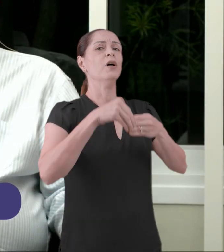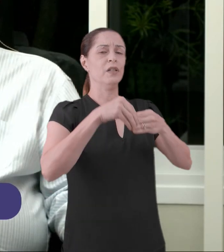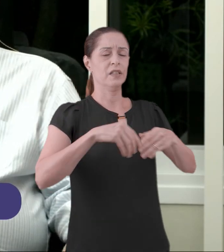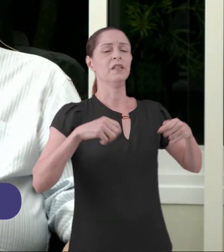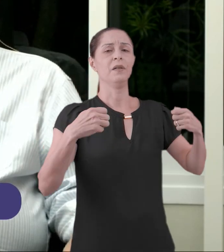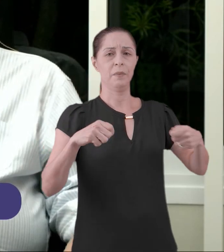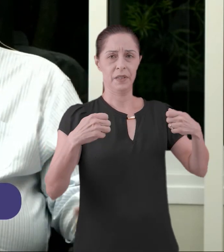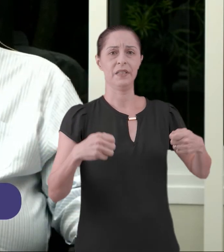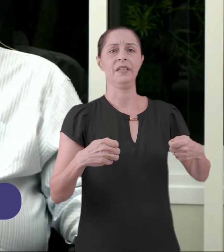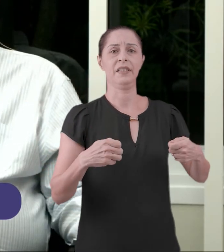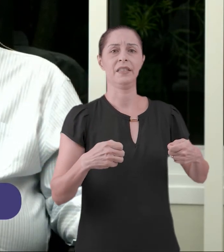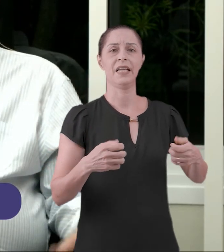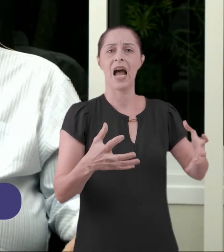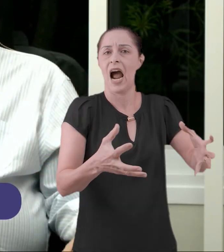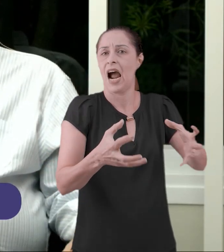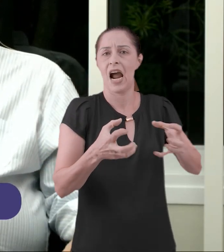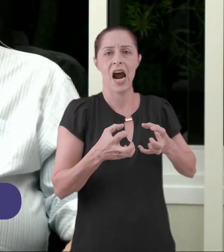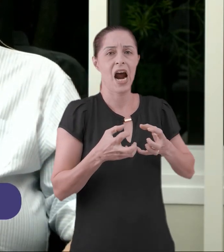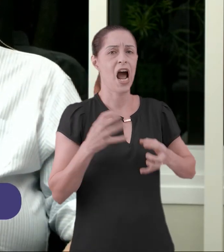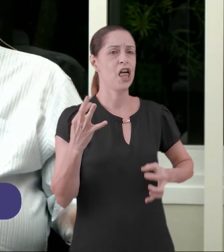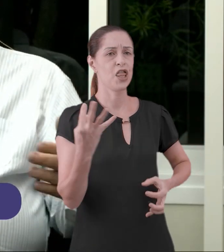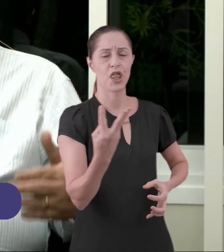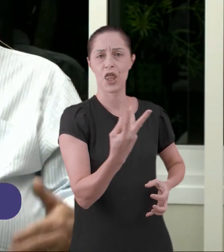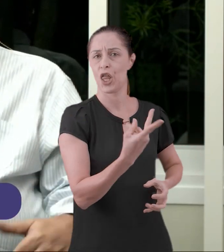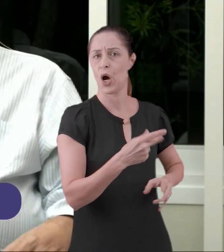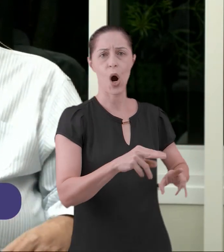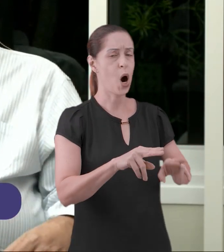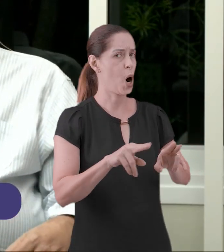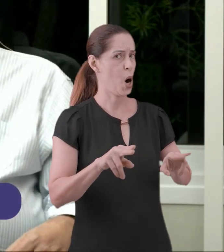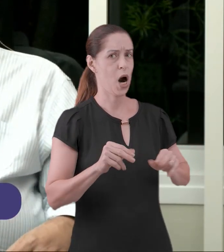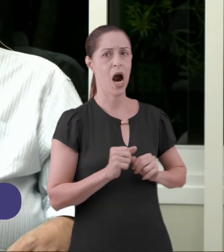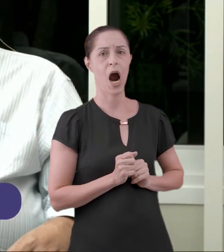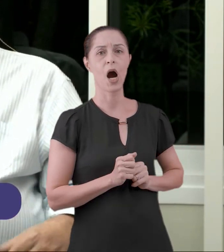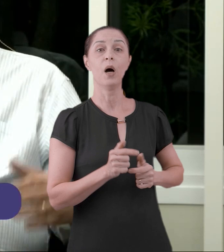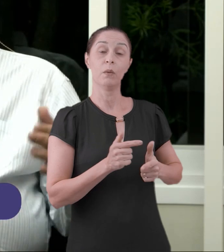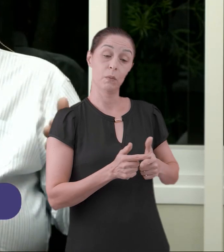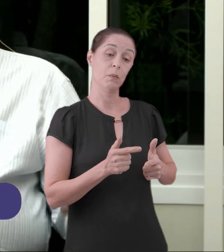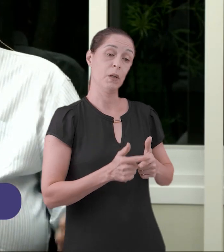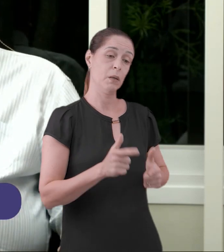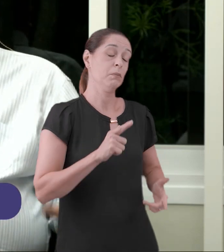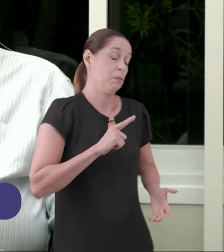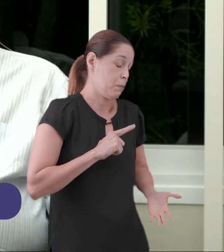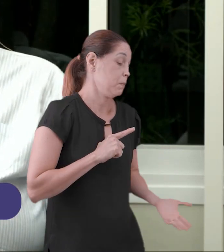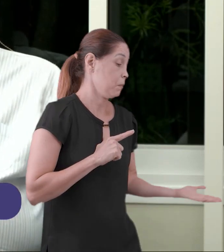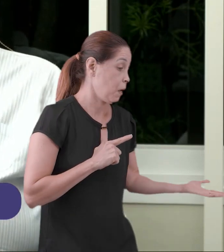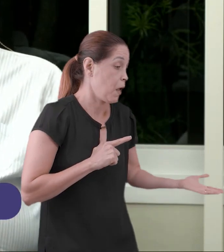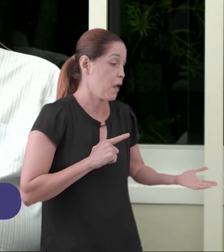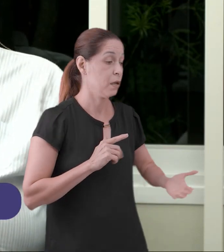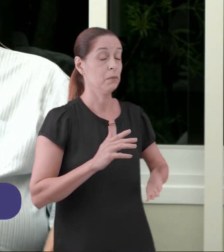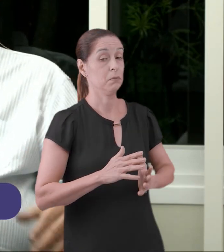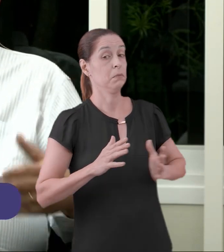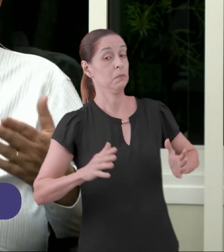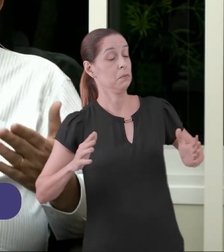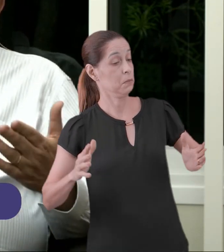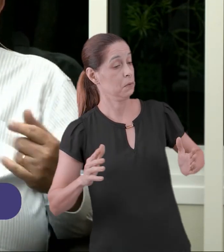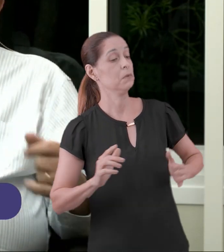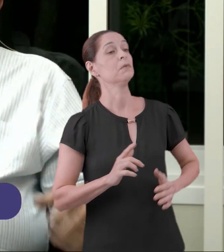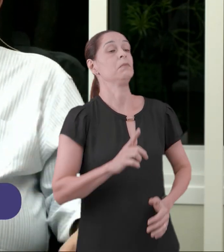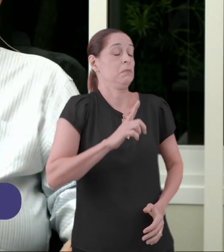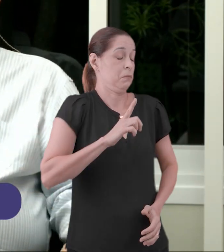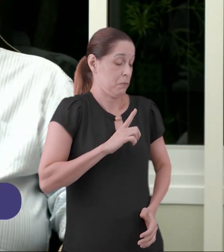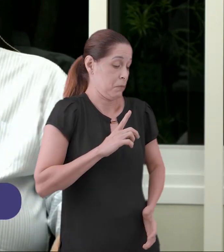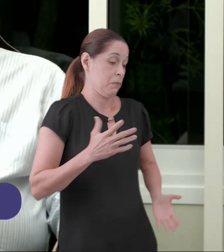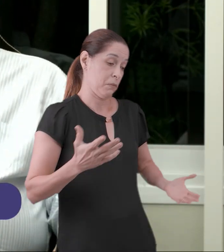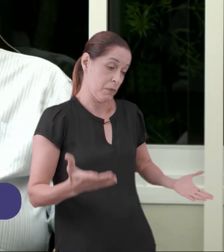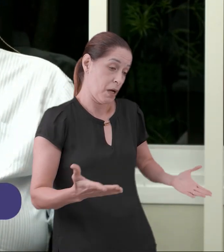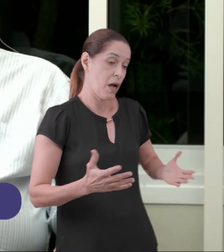fazer diferença. O problema existe e o problema é crescente, né? Isso mesmo. Nós tivemos